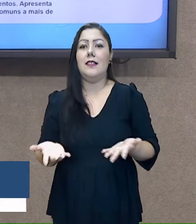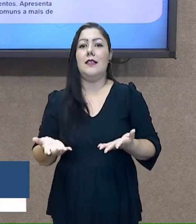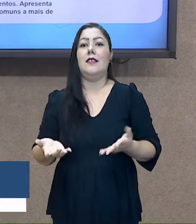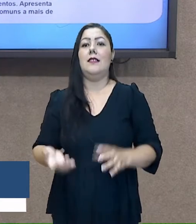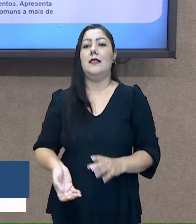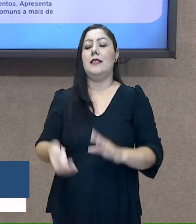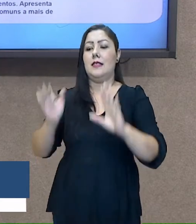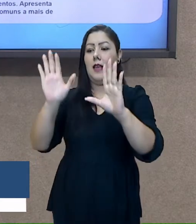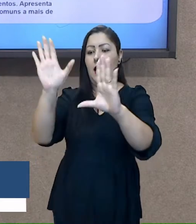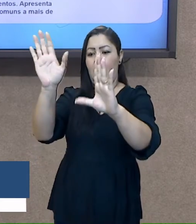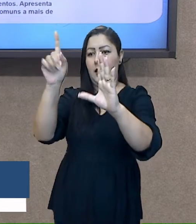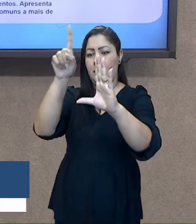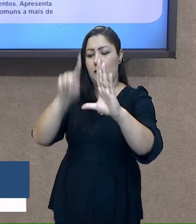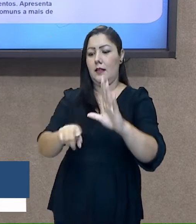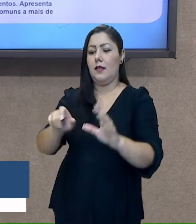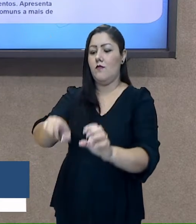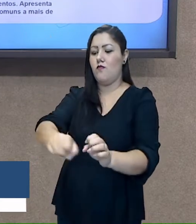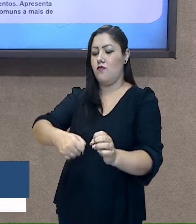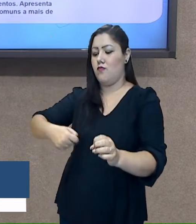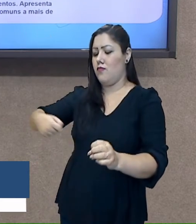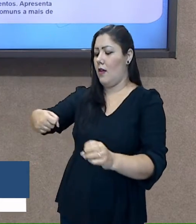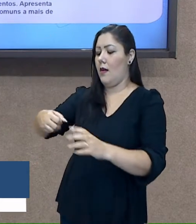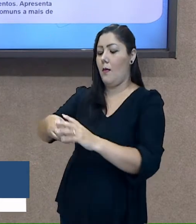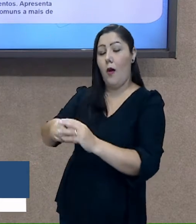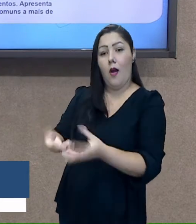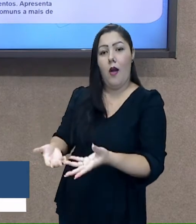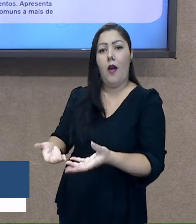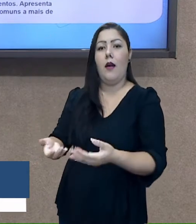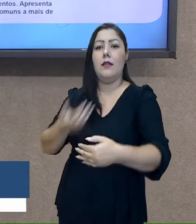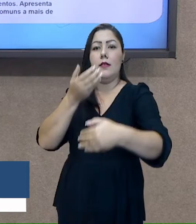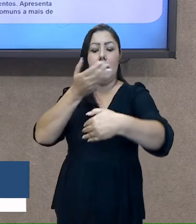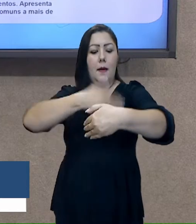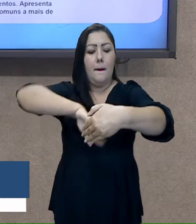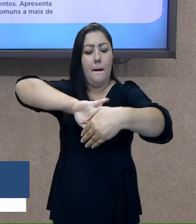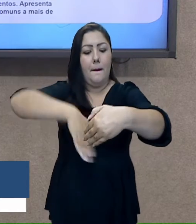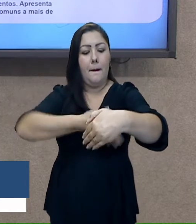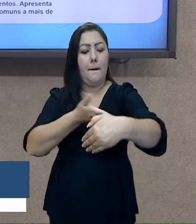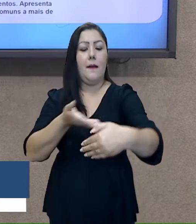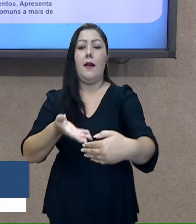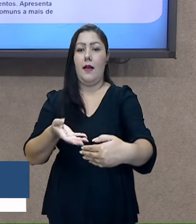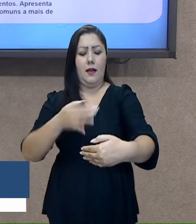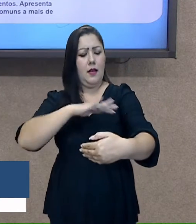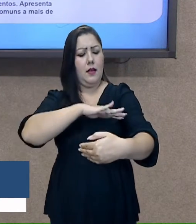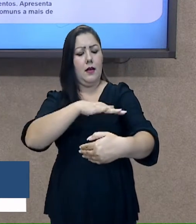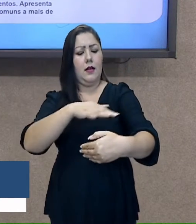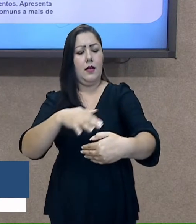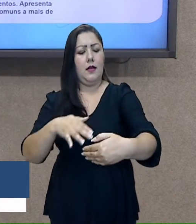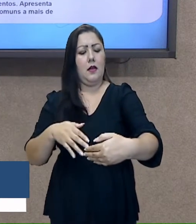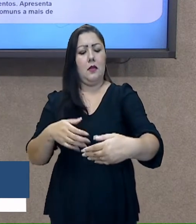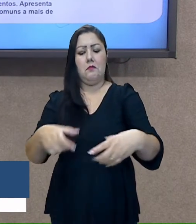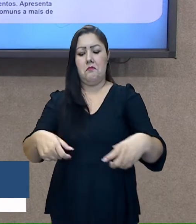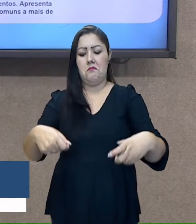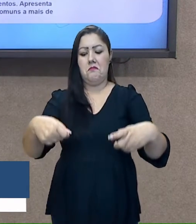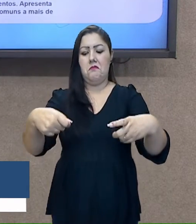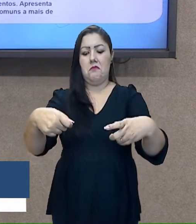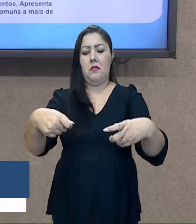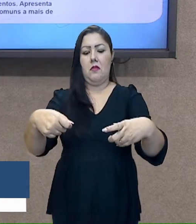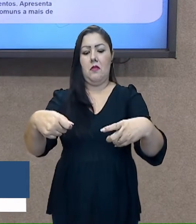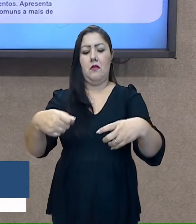porta, as panelas, os utensílios de alumínio, então eles possuem um